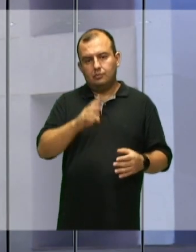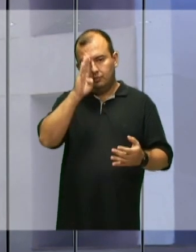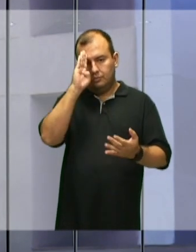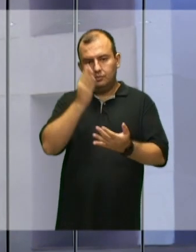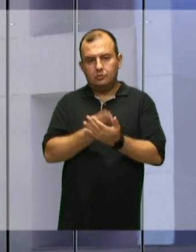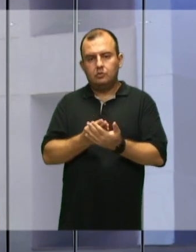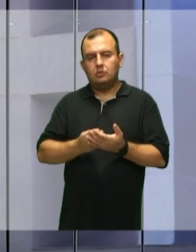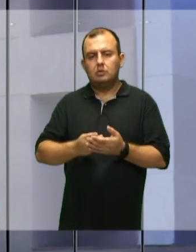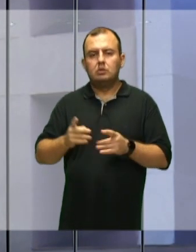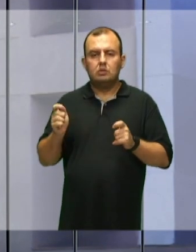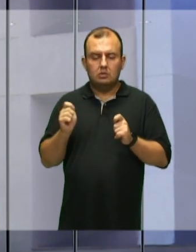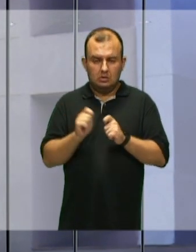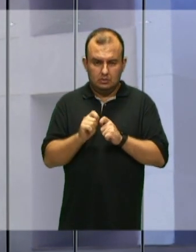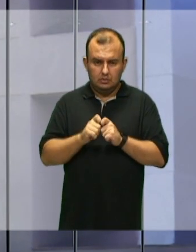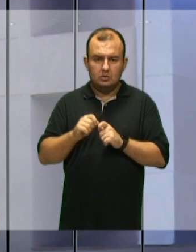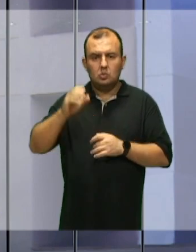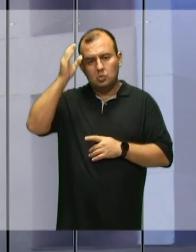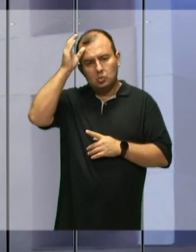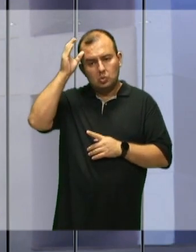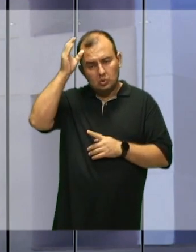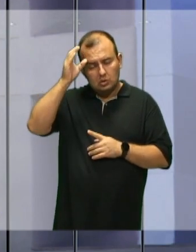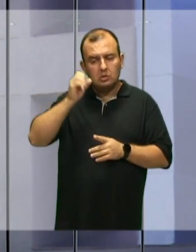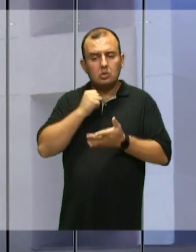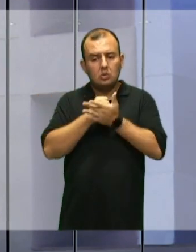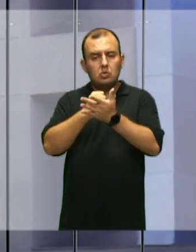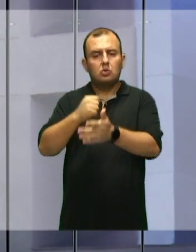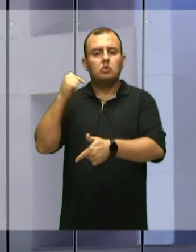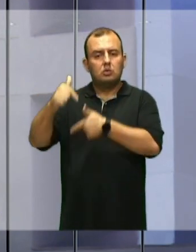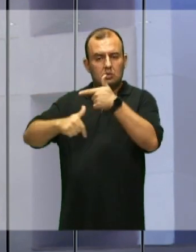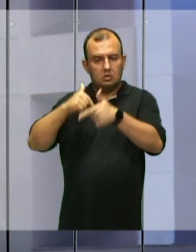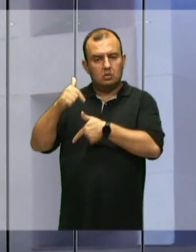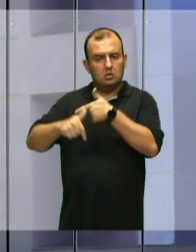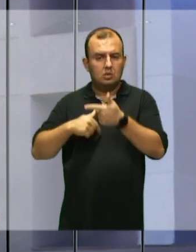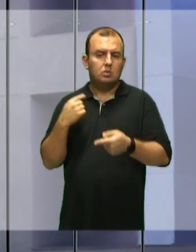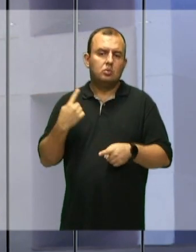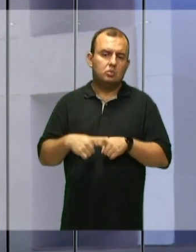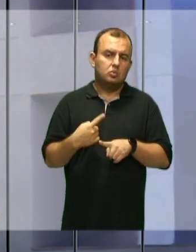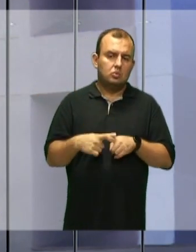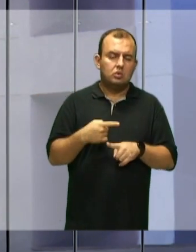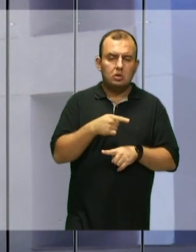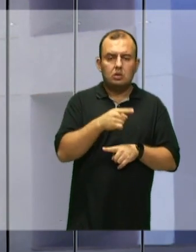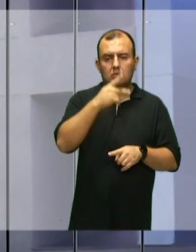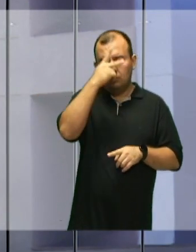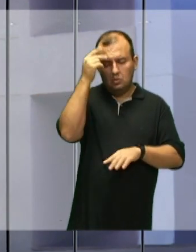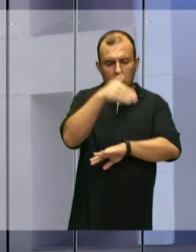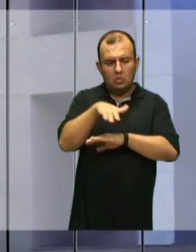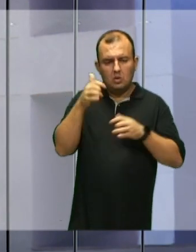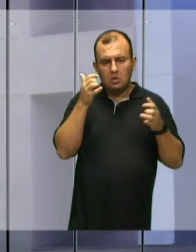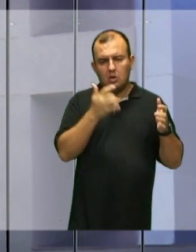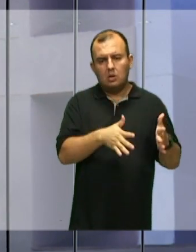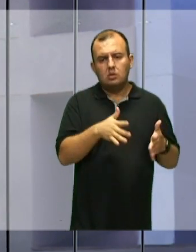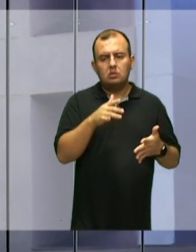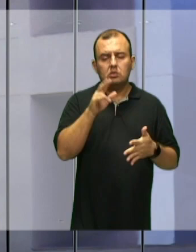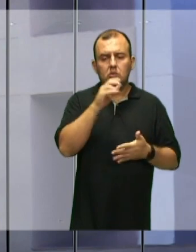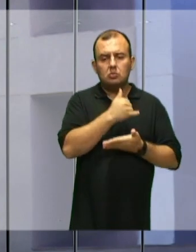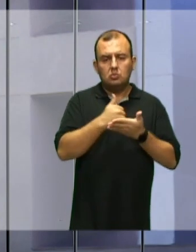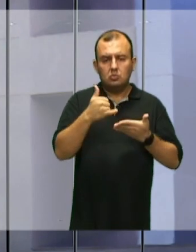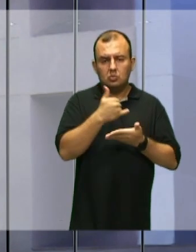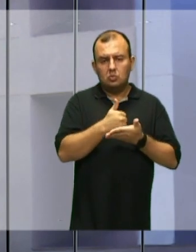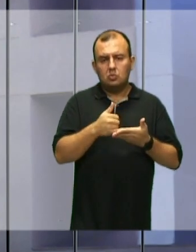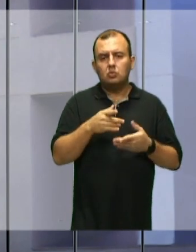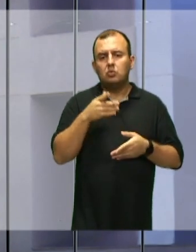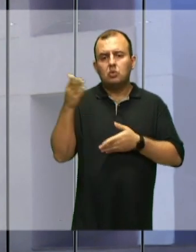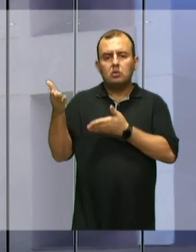isso tem que ser feito conscientizar dar o apoio dar o emprego né porque tá esse morador de rua que foi ou usuário de droga que foi uma